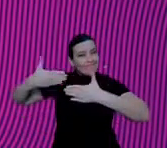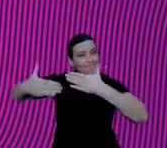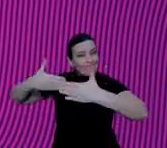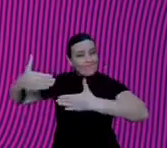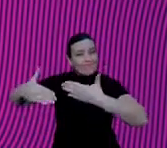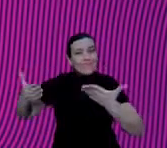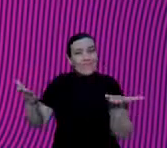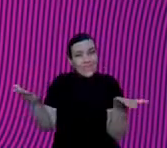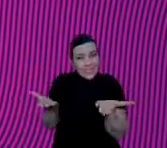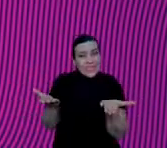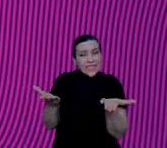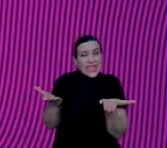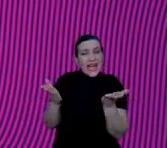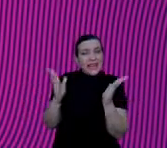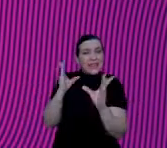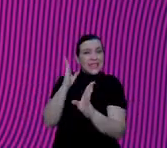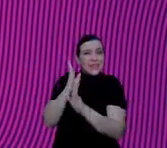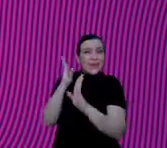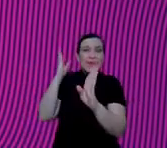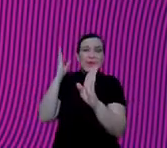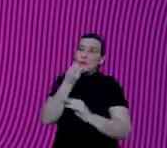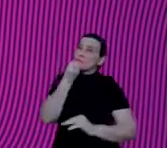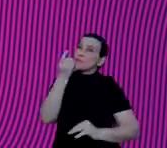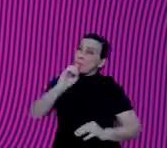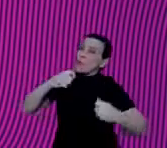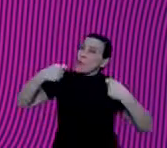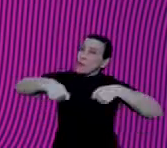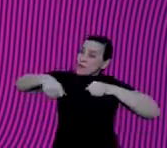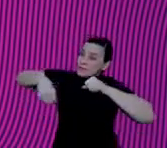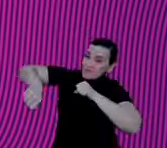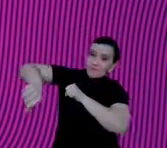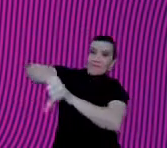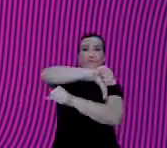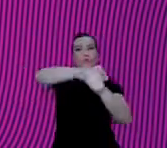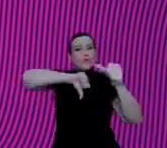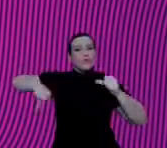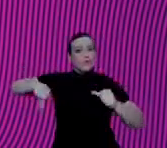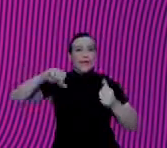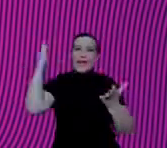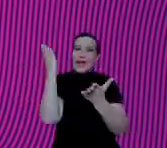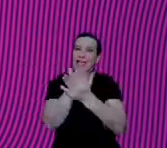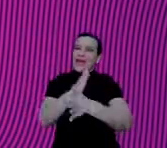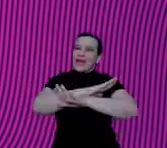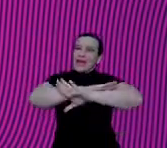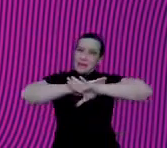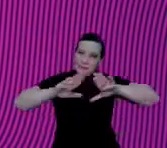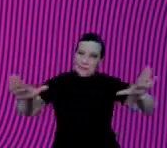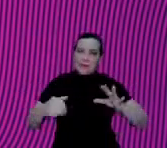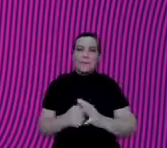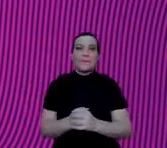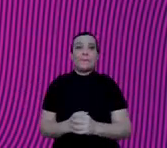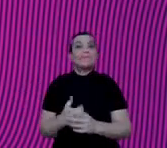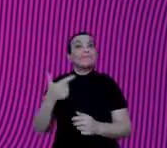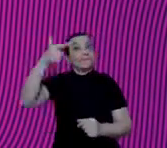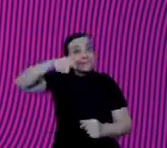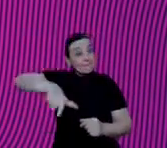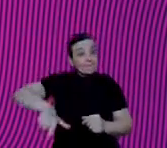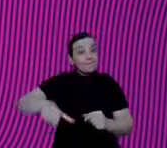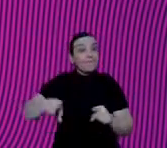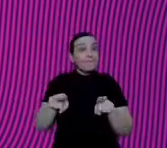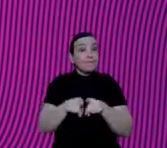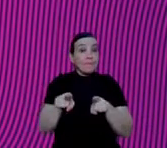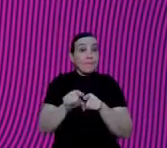estamos lutando dia a dia para exterminar essa pandemia. E, por fim, a doença de